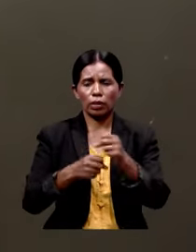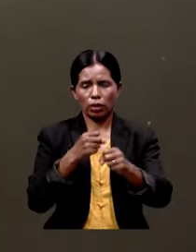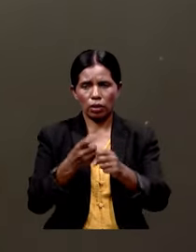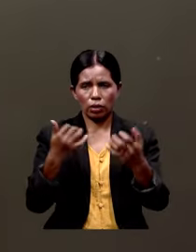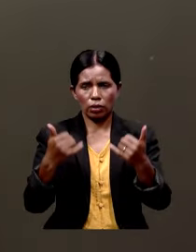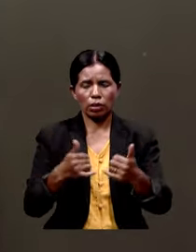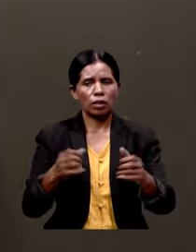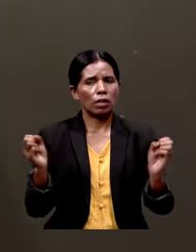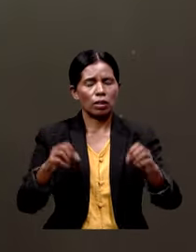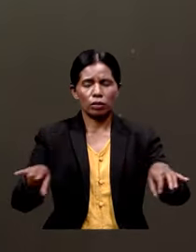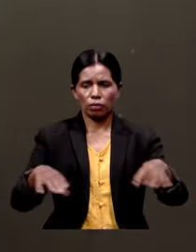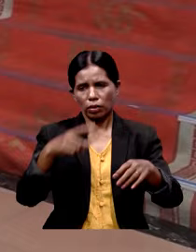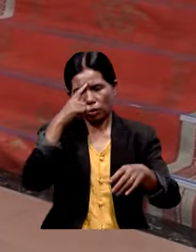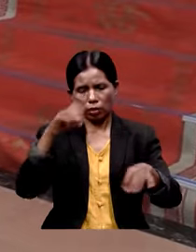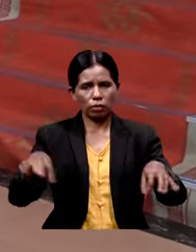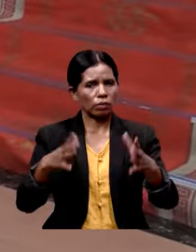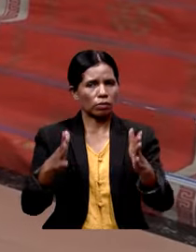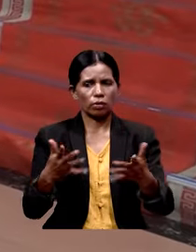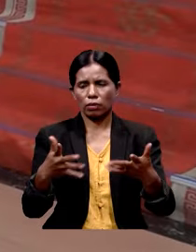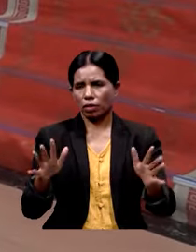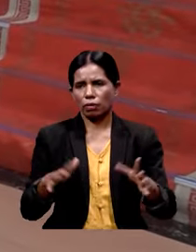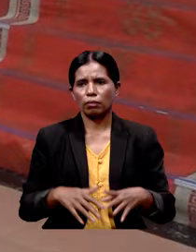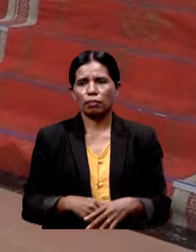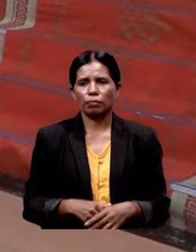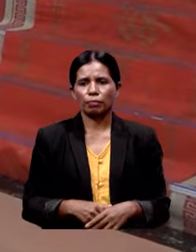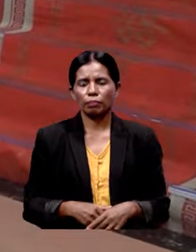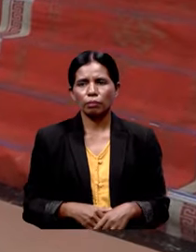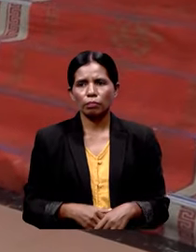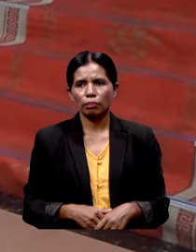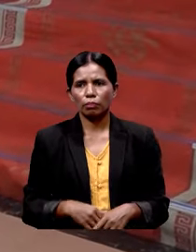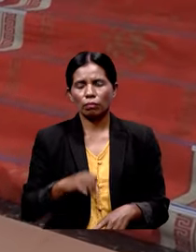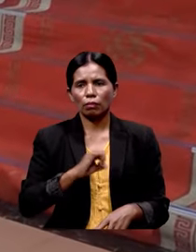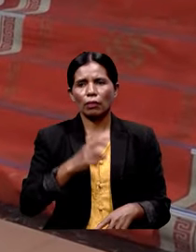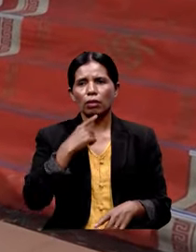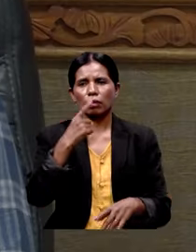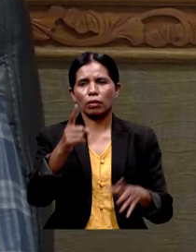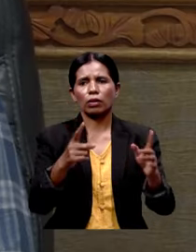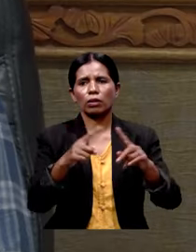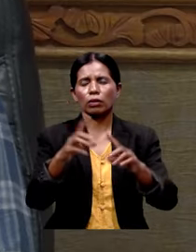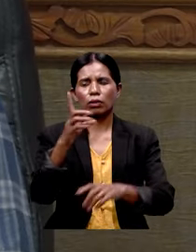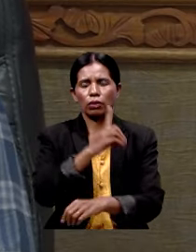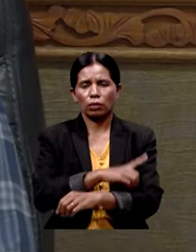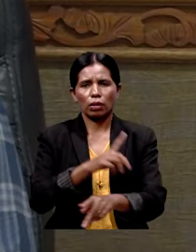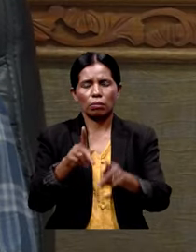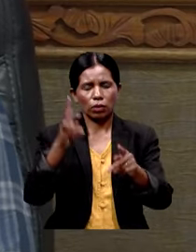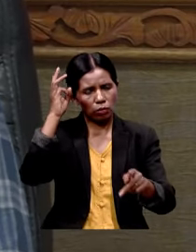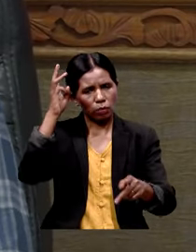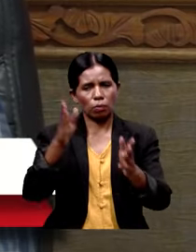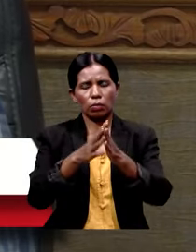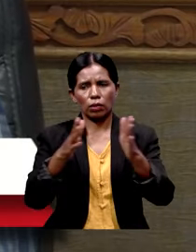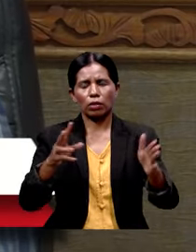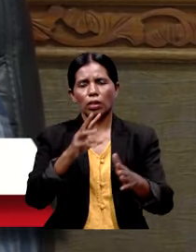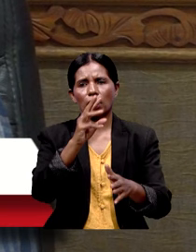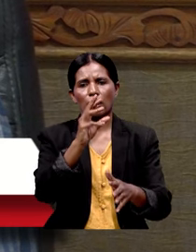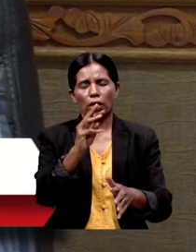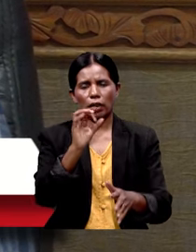ela funciona, também falta recurso humano. Ao ato a toca taca, o inloron é uma preocupação para que é do mídia